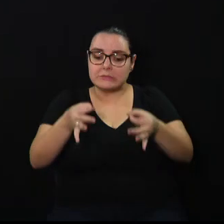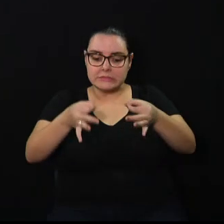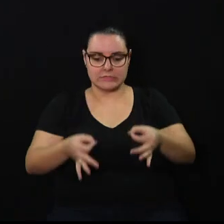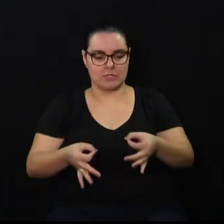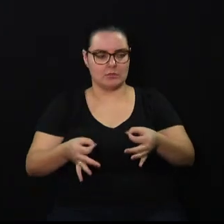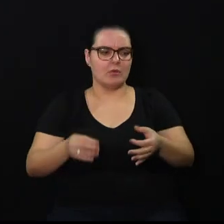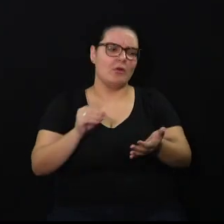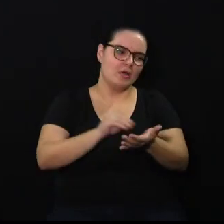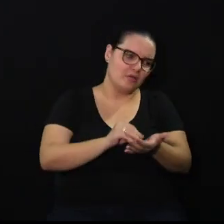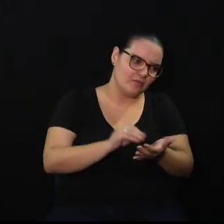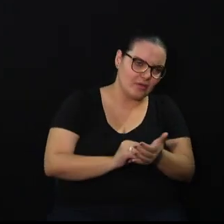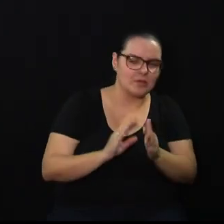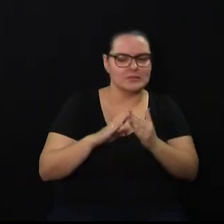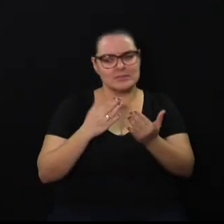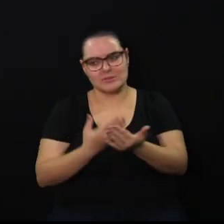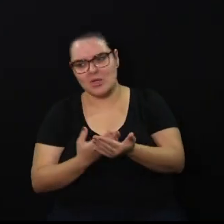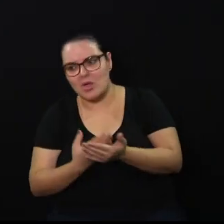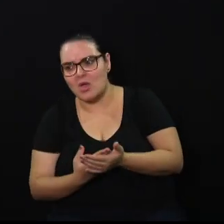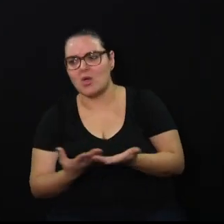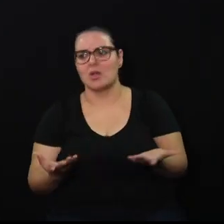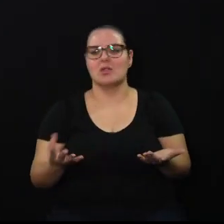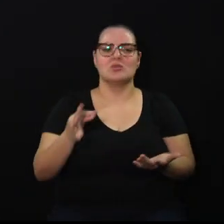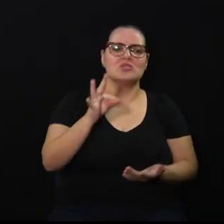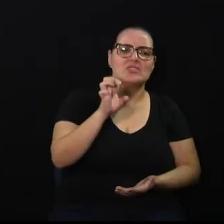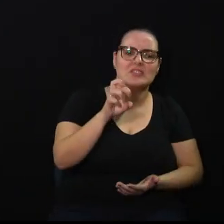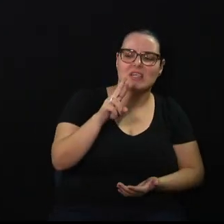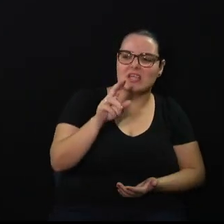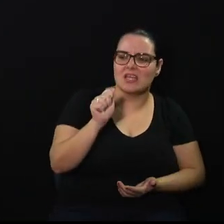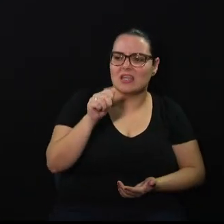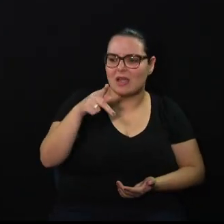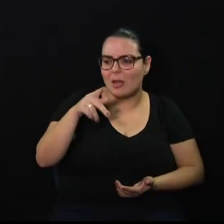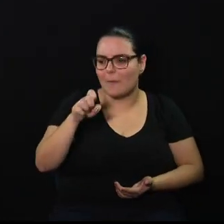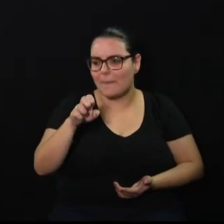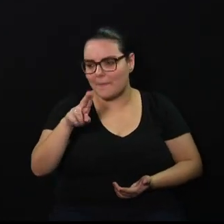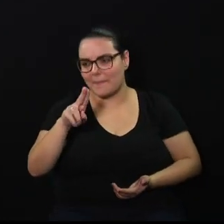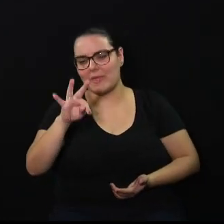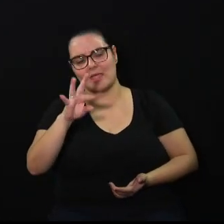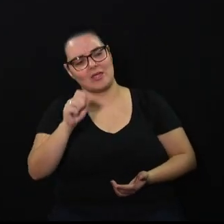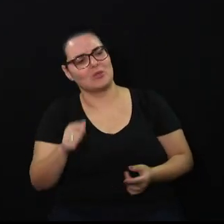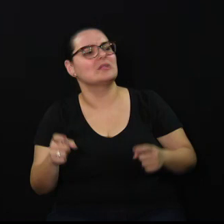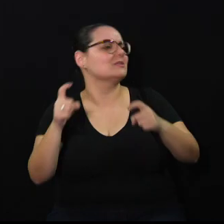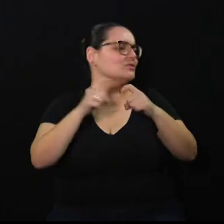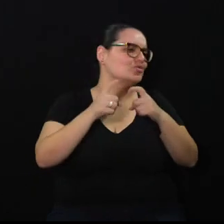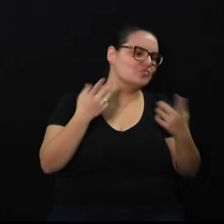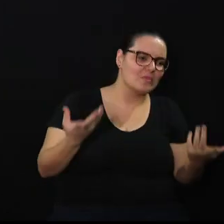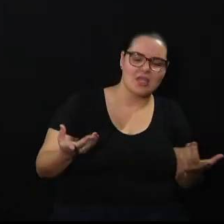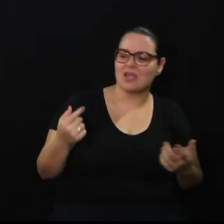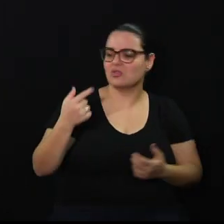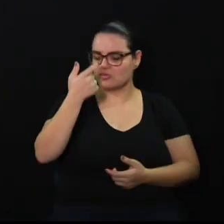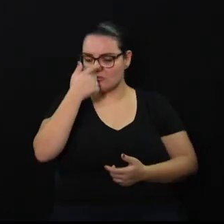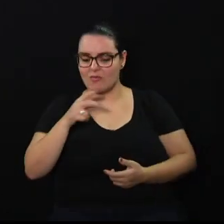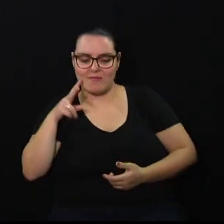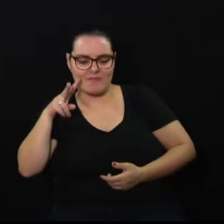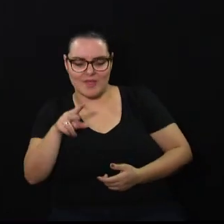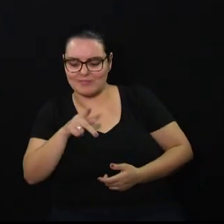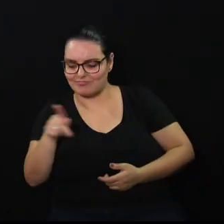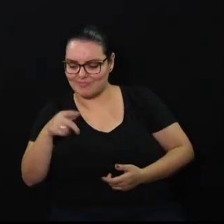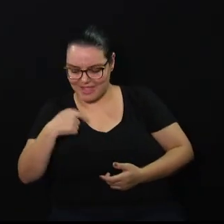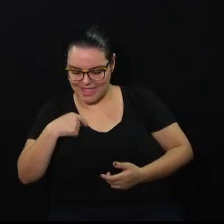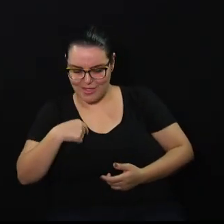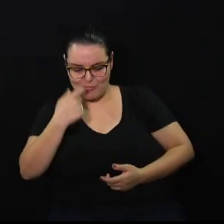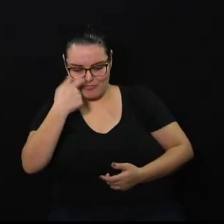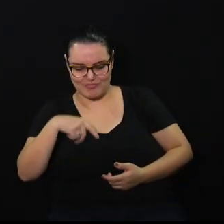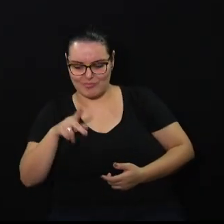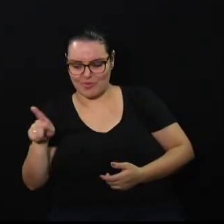que atendem álbum é as crianças eu vejo isso enquanto professor eu vejo isso enquanto professora de vários alunos autistas que